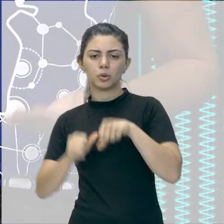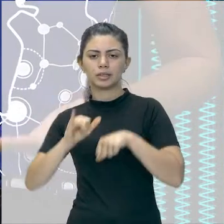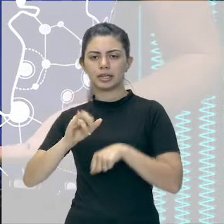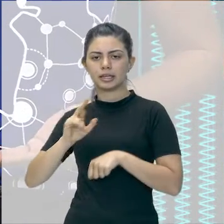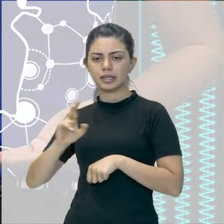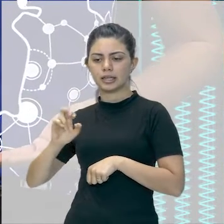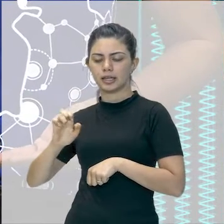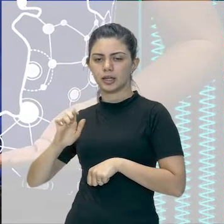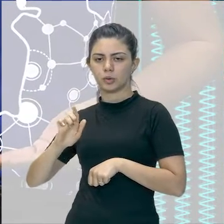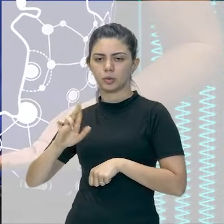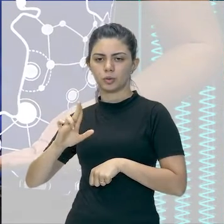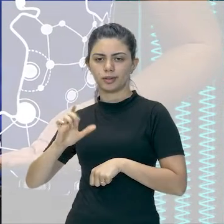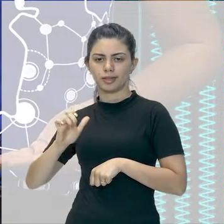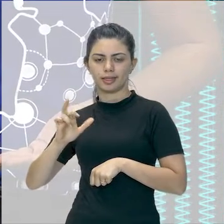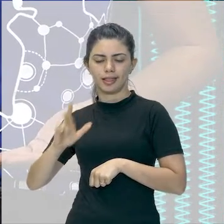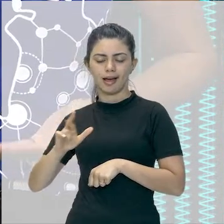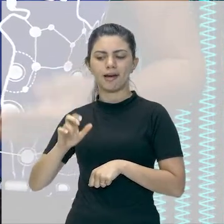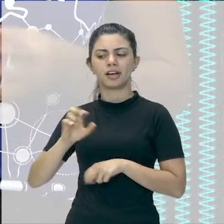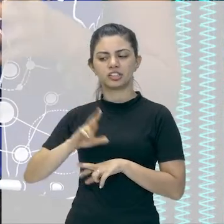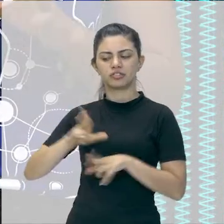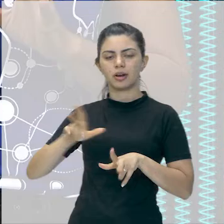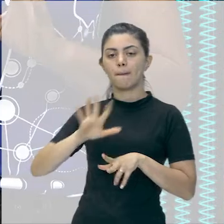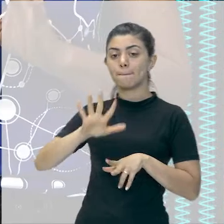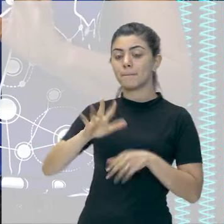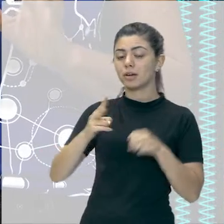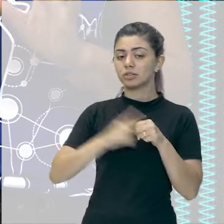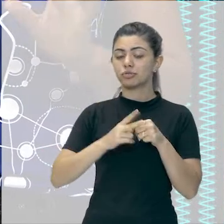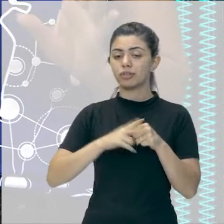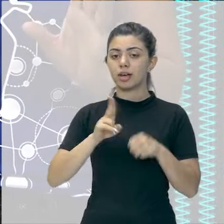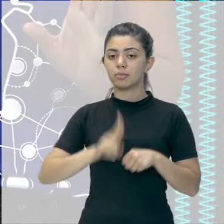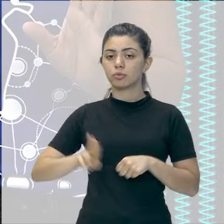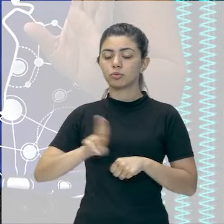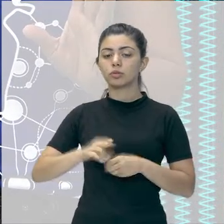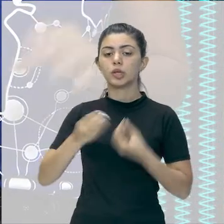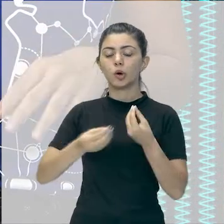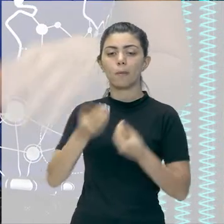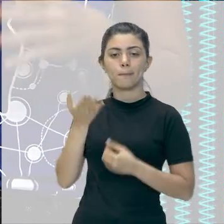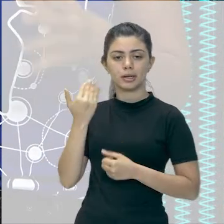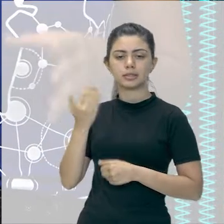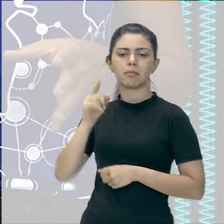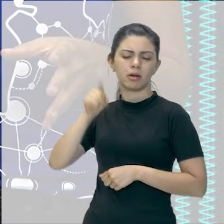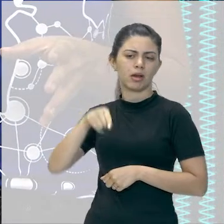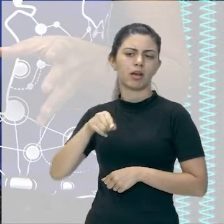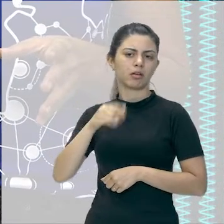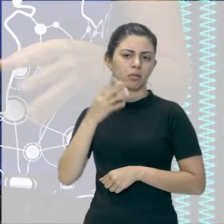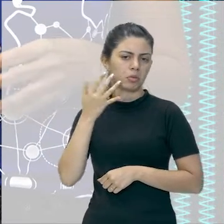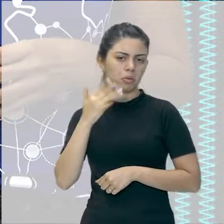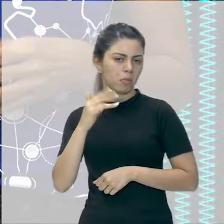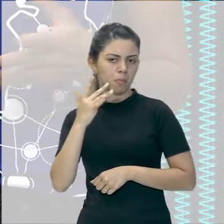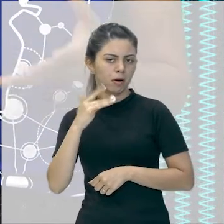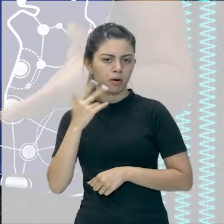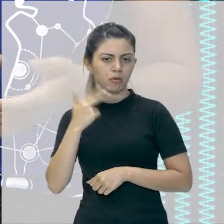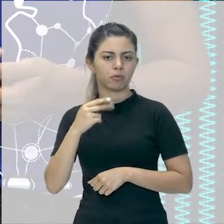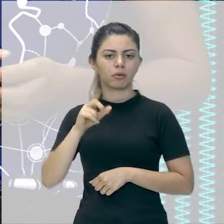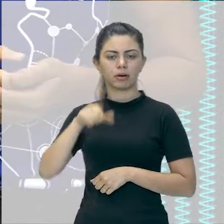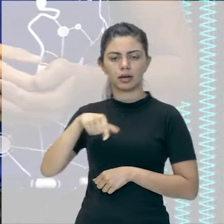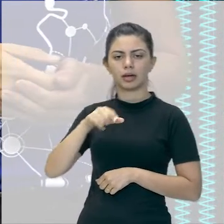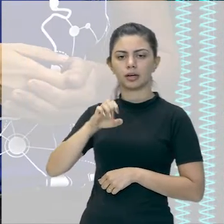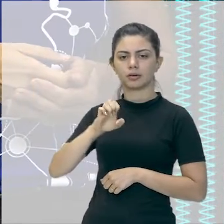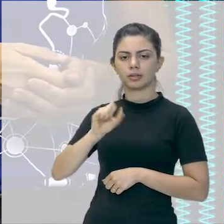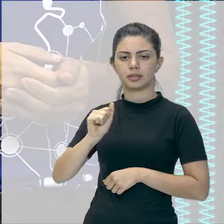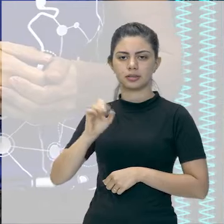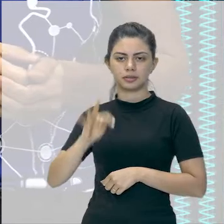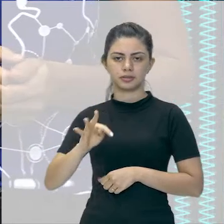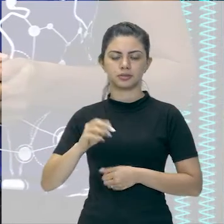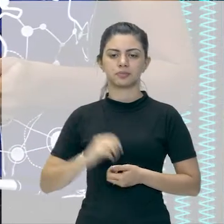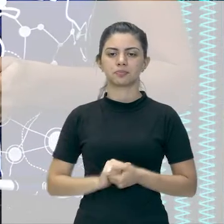gente utiliza na forma do passado, ele fica na forma dele normal, que ele é como se fosse no infinitivo, mas sem a palavra